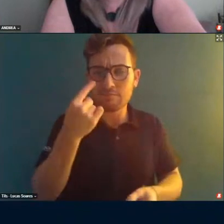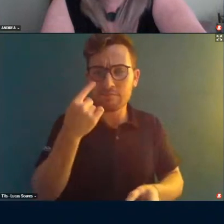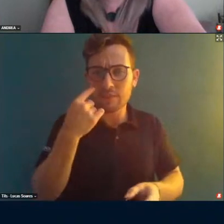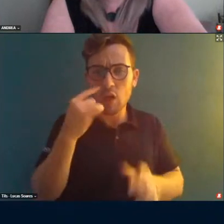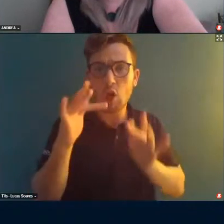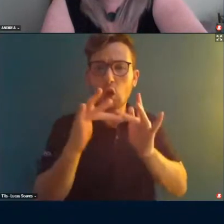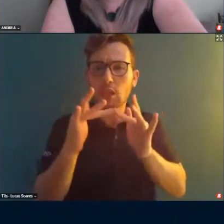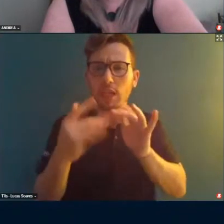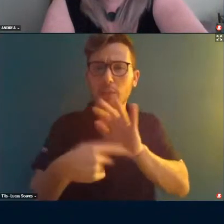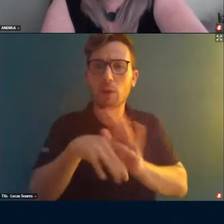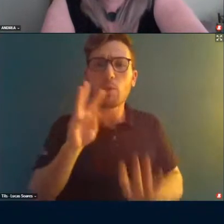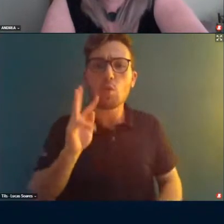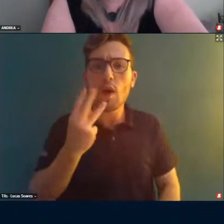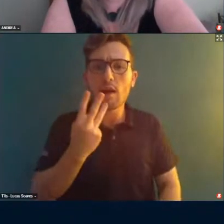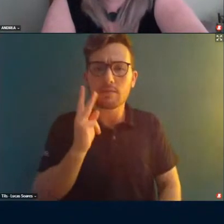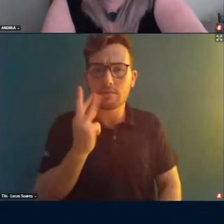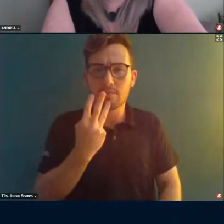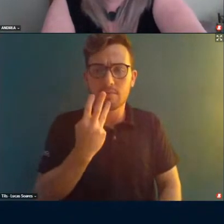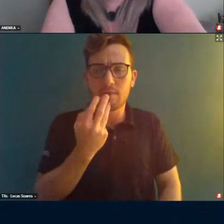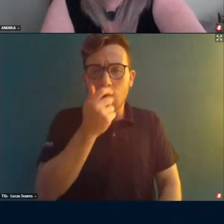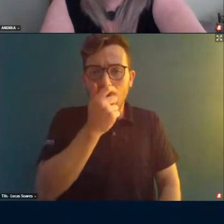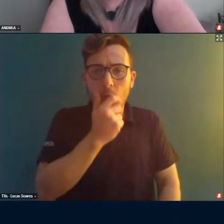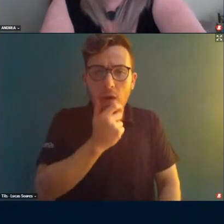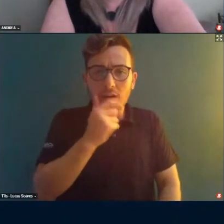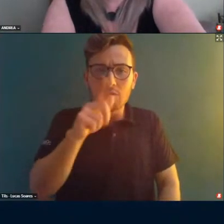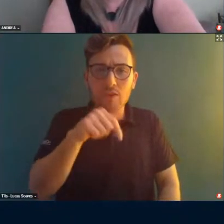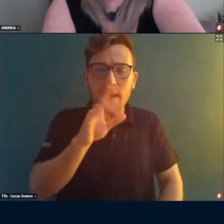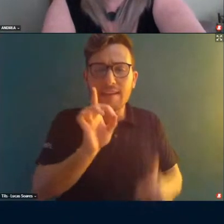WhatsApp. Então, o WhatsApp ele parece uma coisa muito